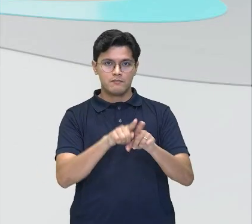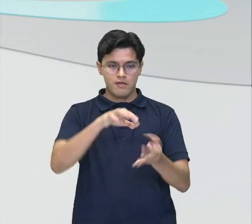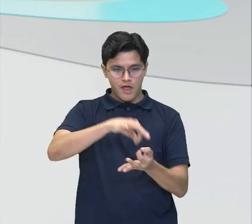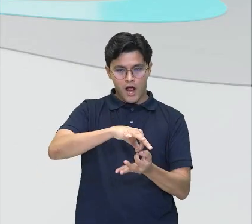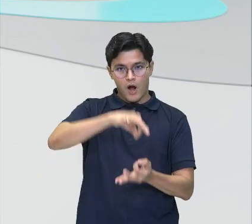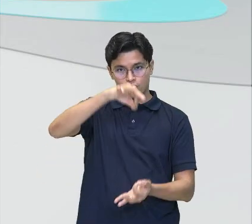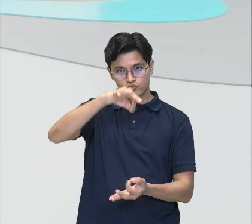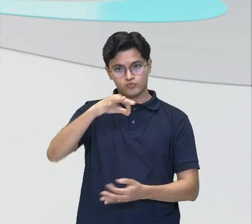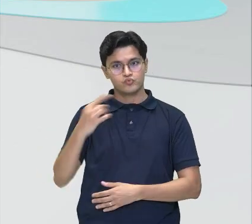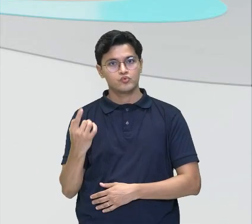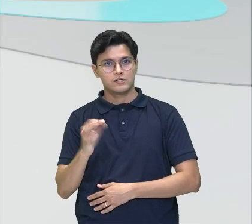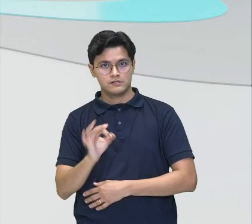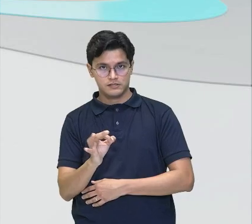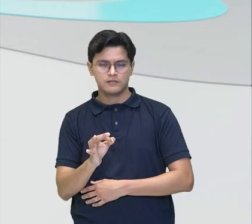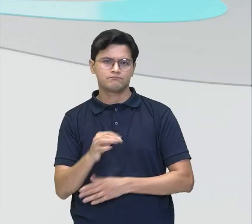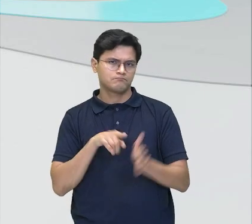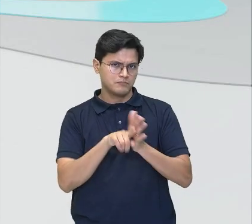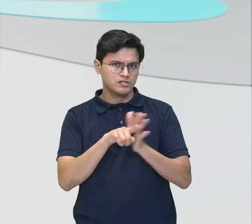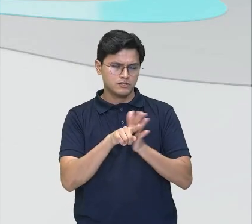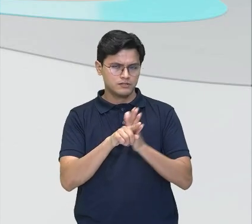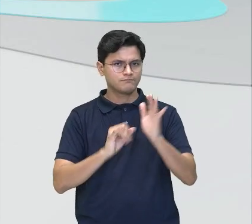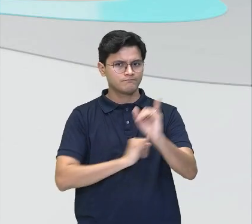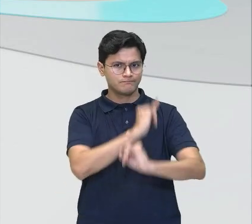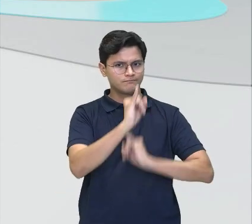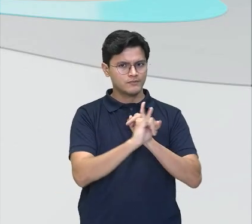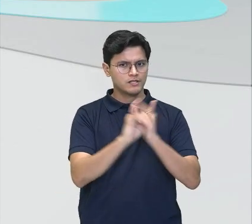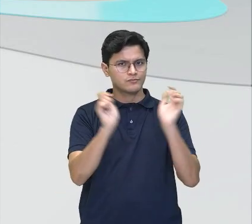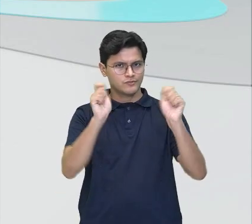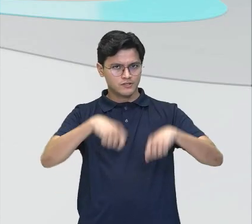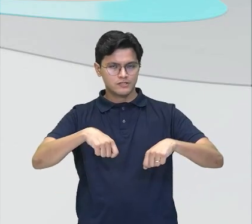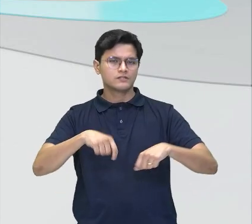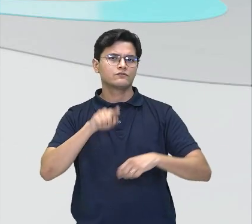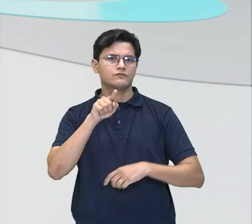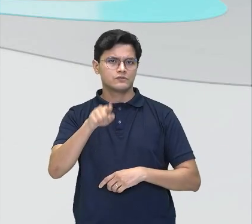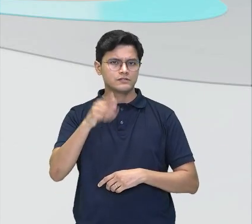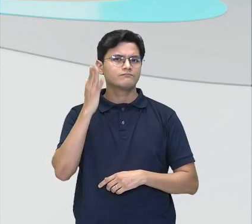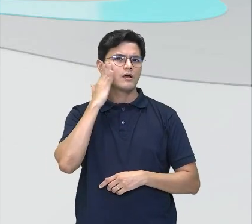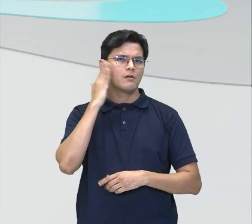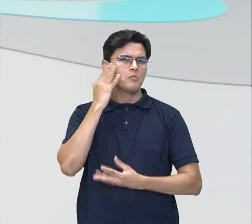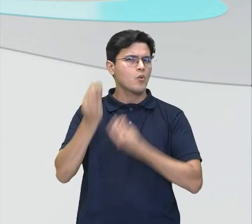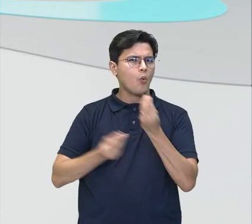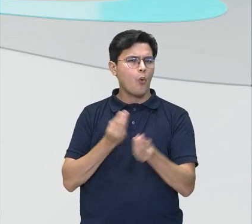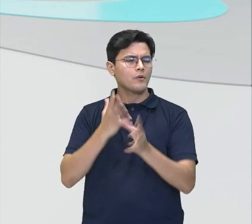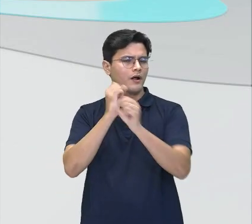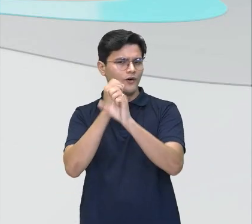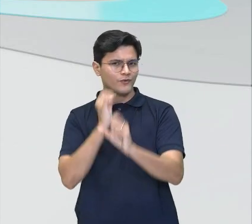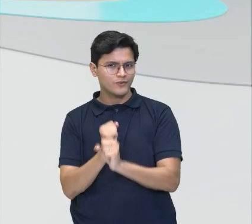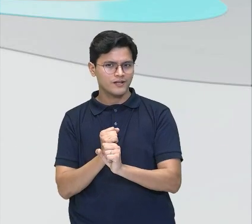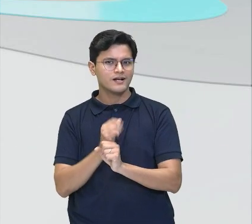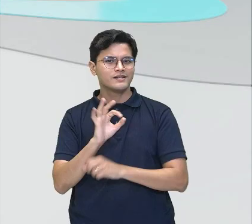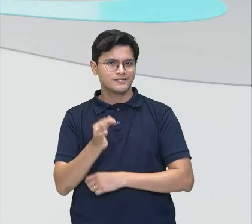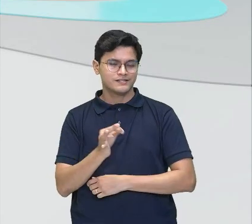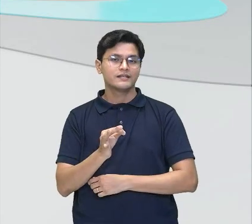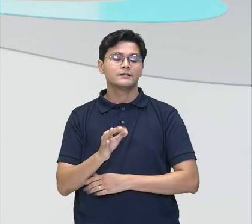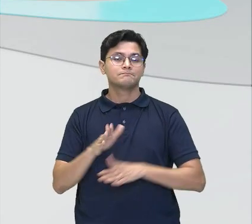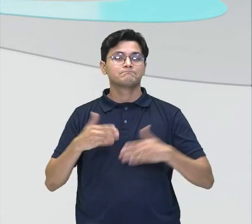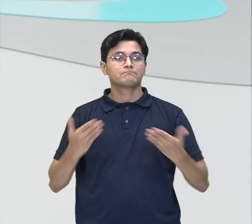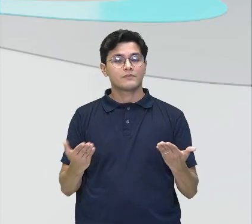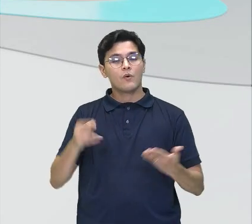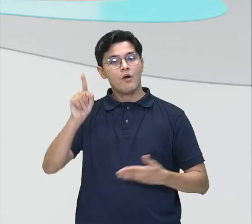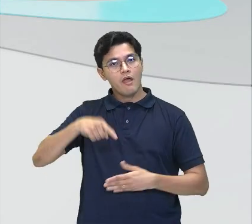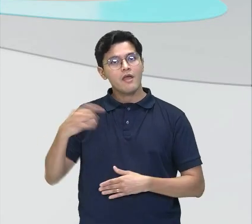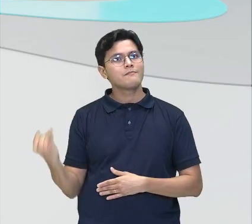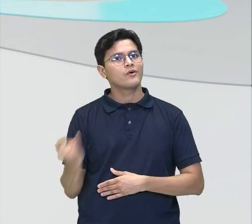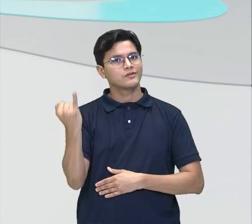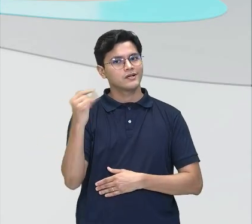depois, para você realizar esse cálculo e ver qual que é o seu peso ideal. E aí é muito importante você se manter nessa